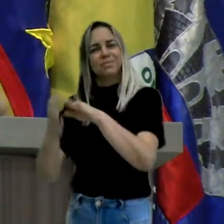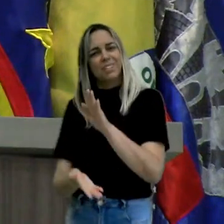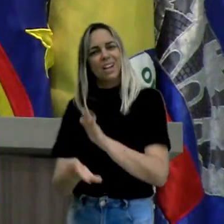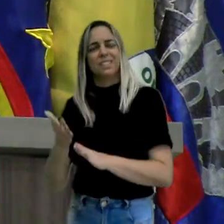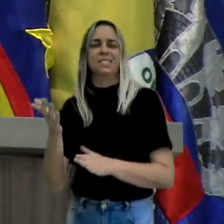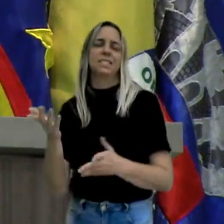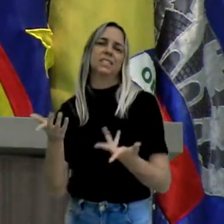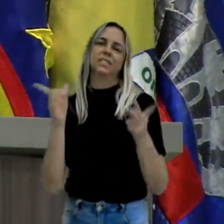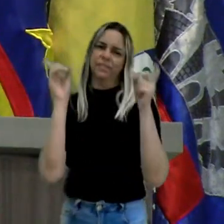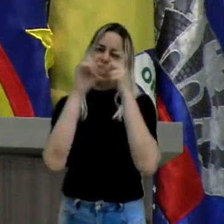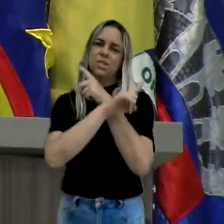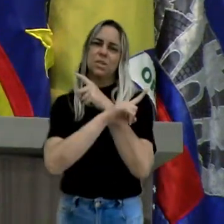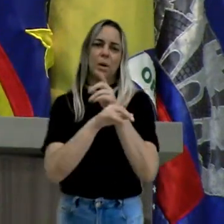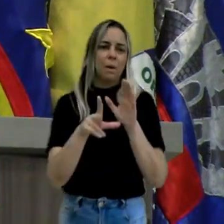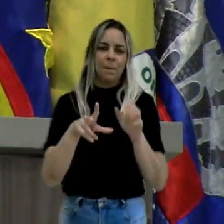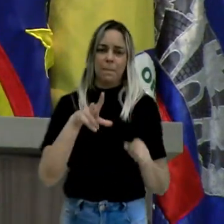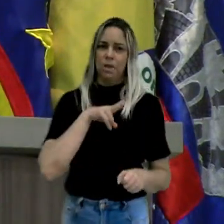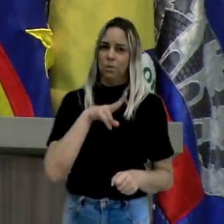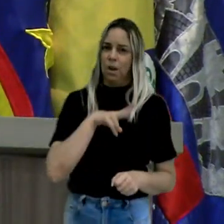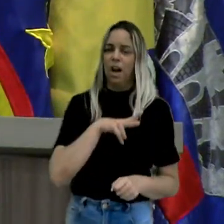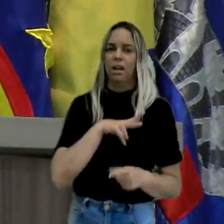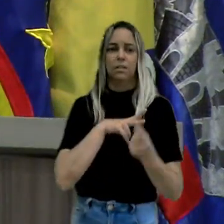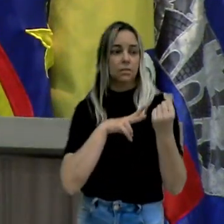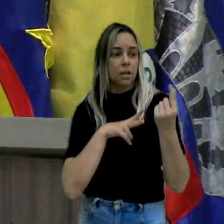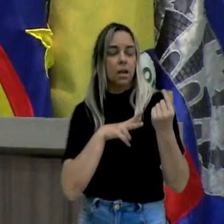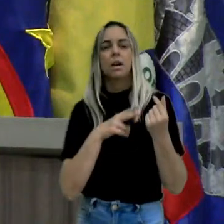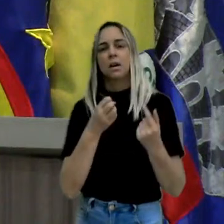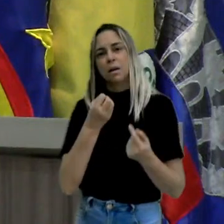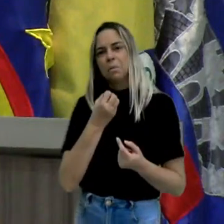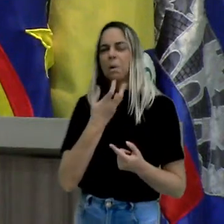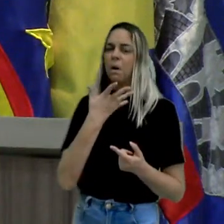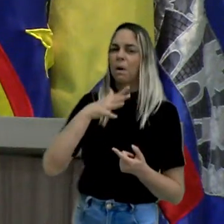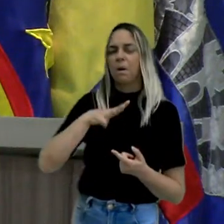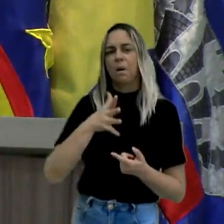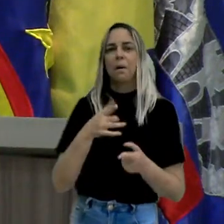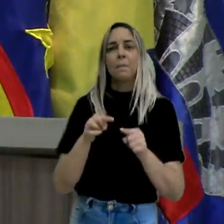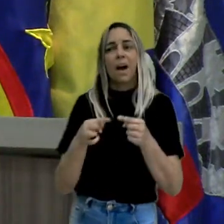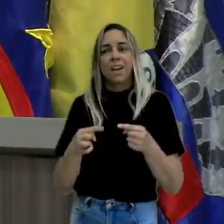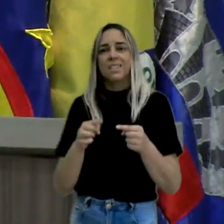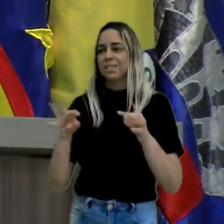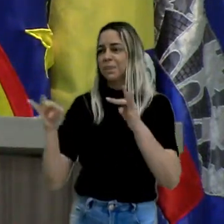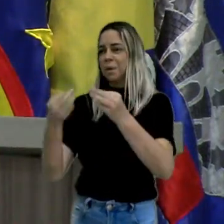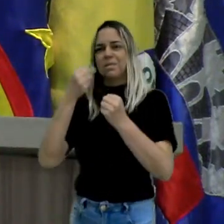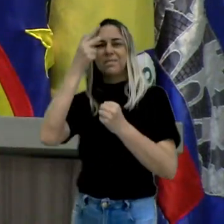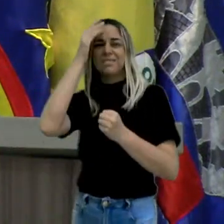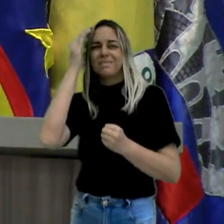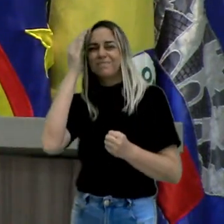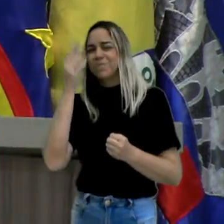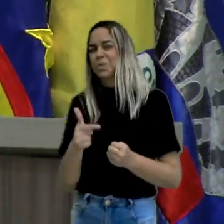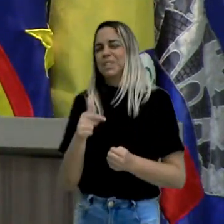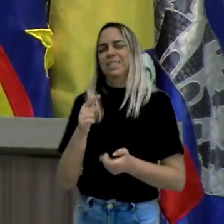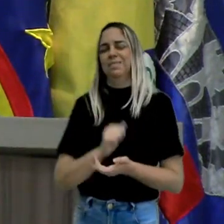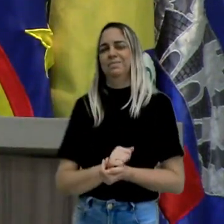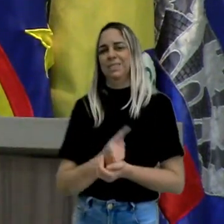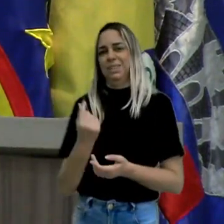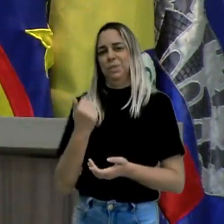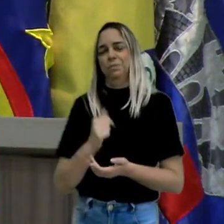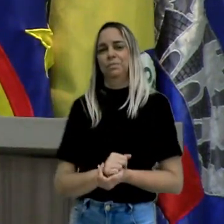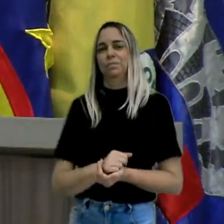com preço até bom, mas nem todo mundo pode pagar, porque hoje o menor preço de uma cirurgia particular